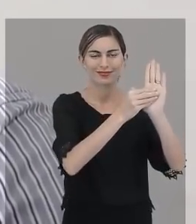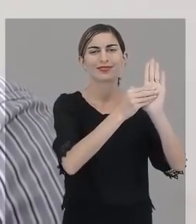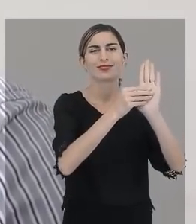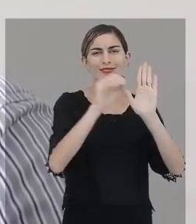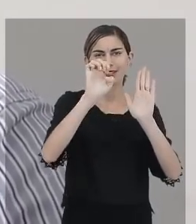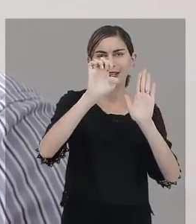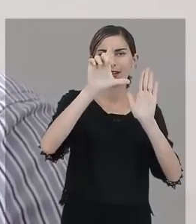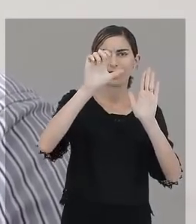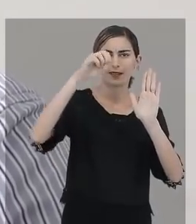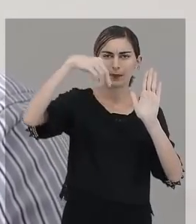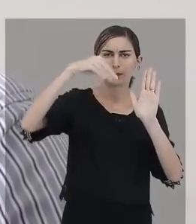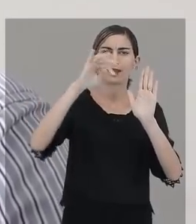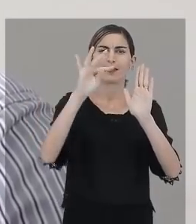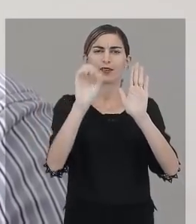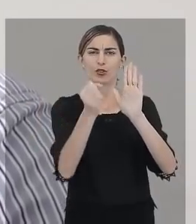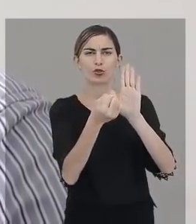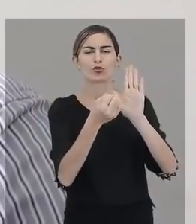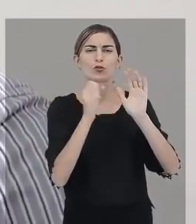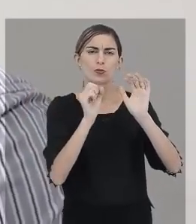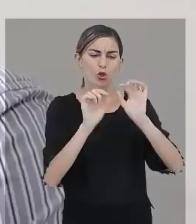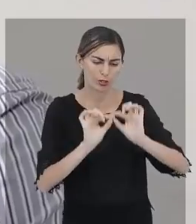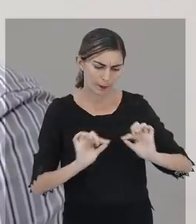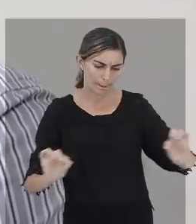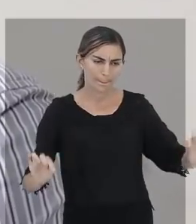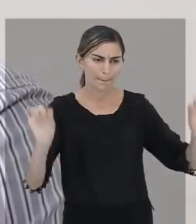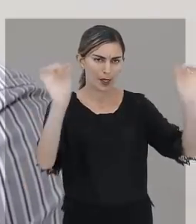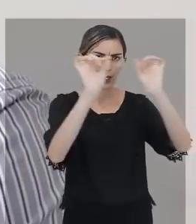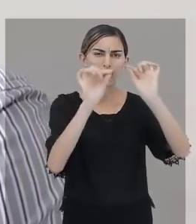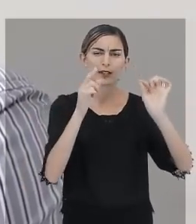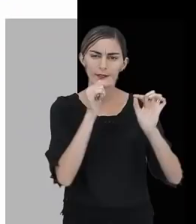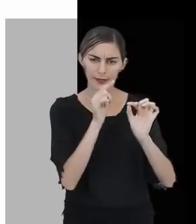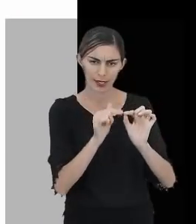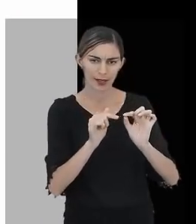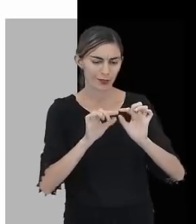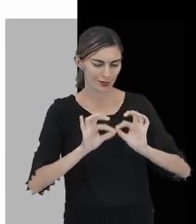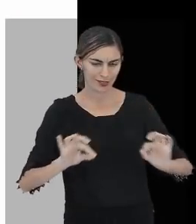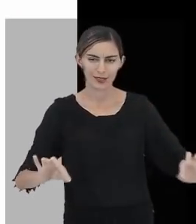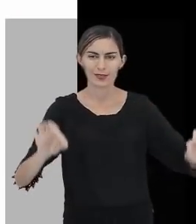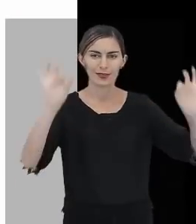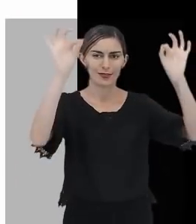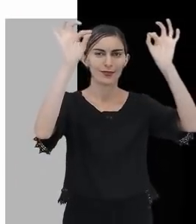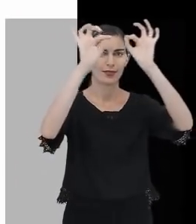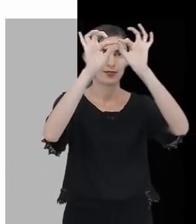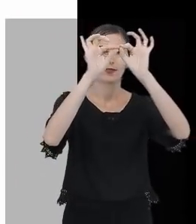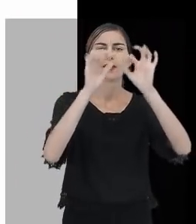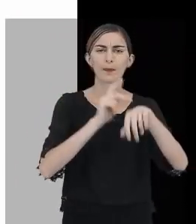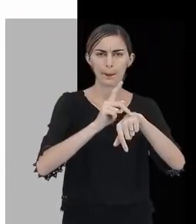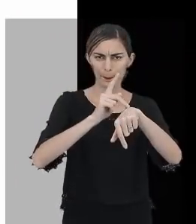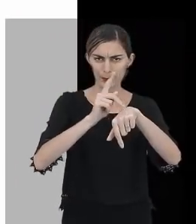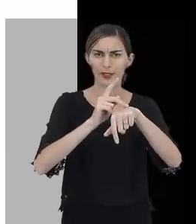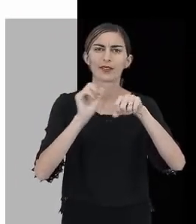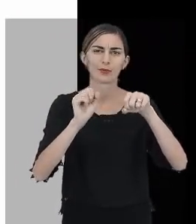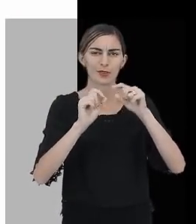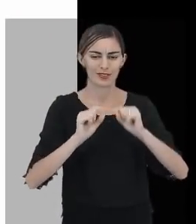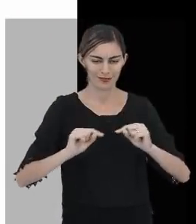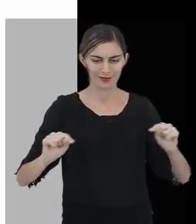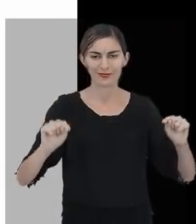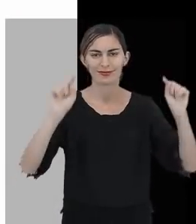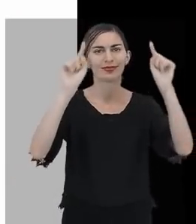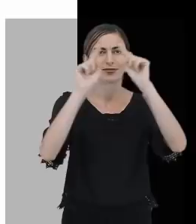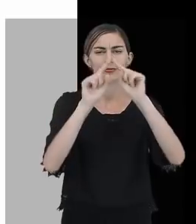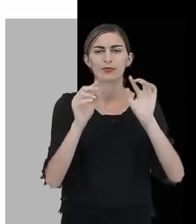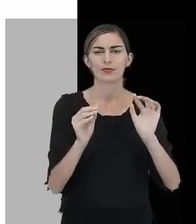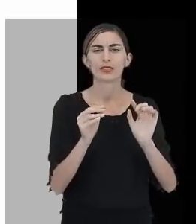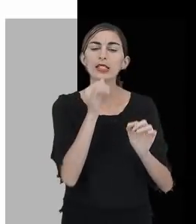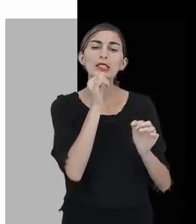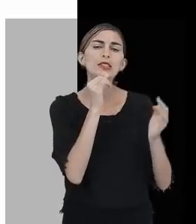background. Quando você quer colocar uma marca d'água também, certo? Que também é um tipo de background. Então esse aqui é um exemplozinho da utilização